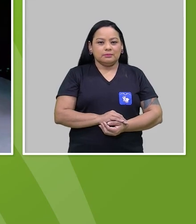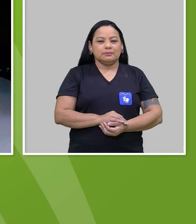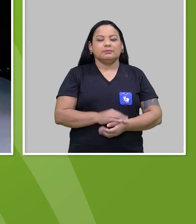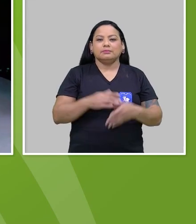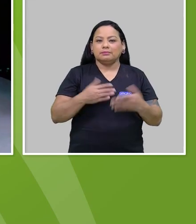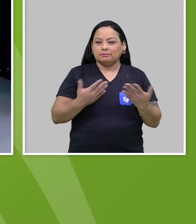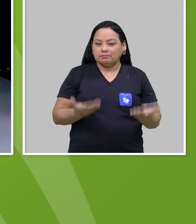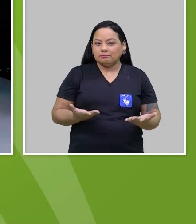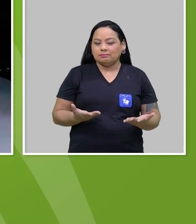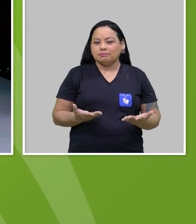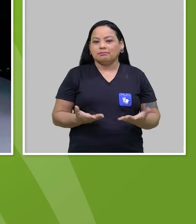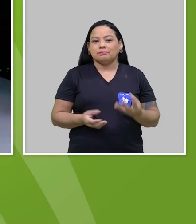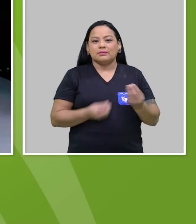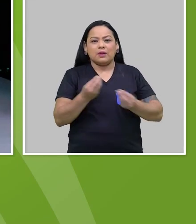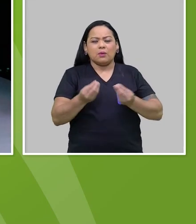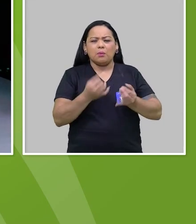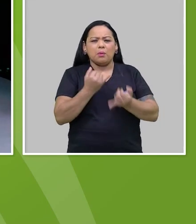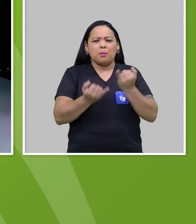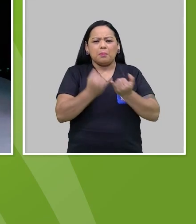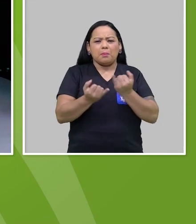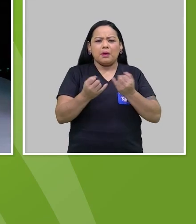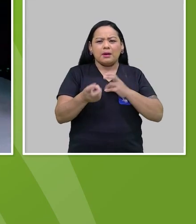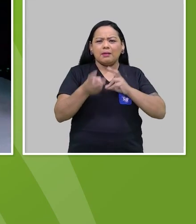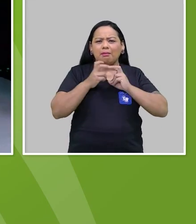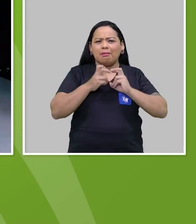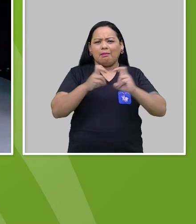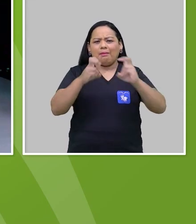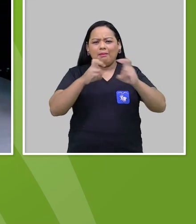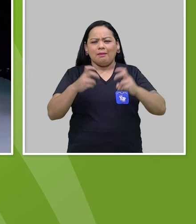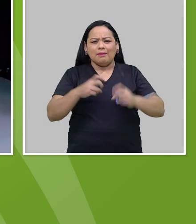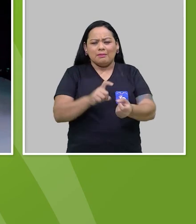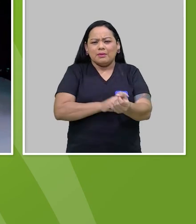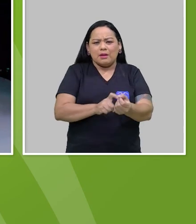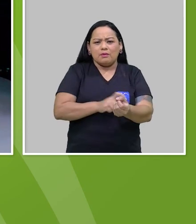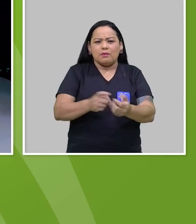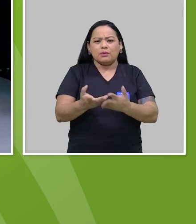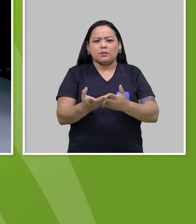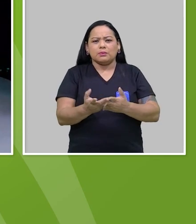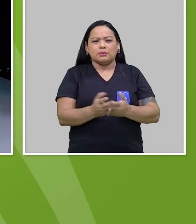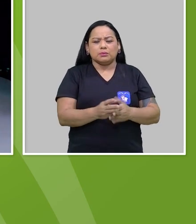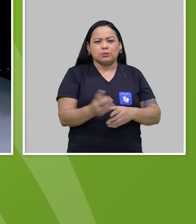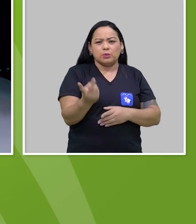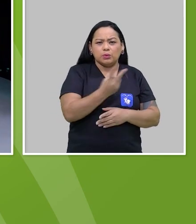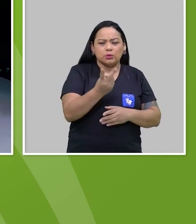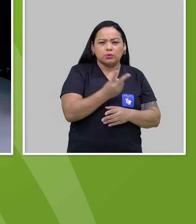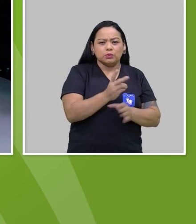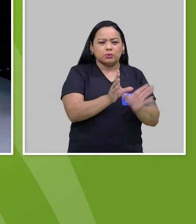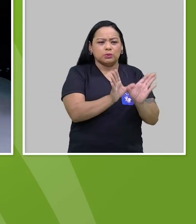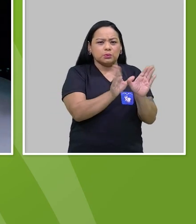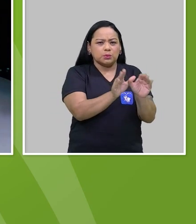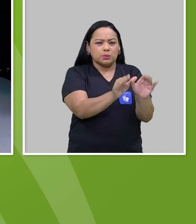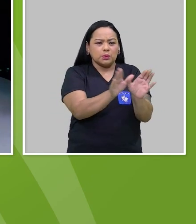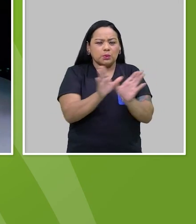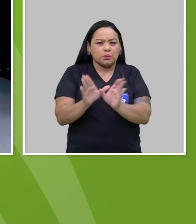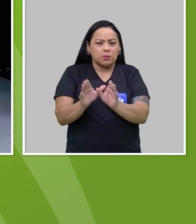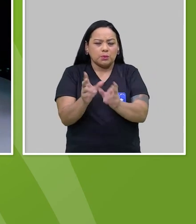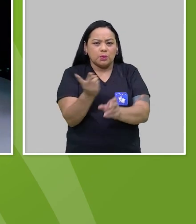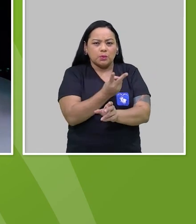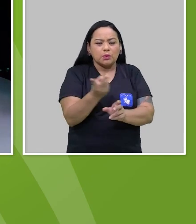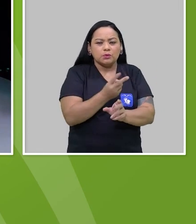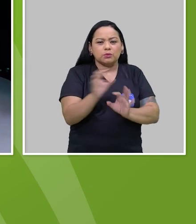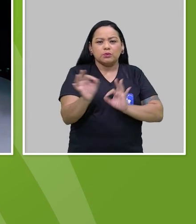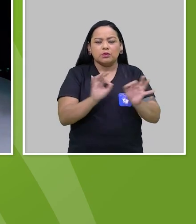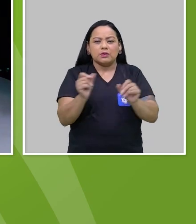Essas desesperadas aí, quando andam em casal, normalmente elas estão ali, né, formando